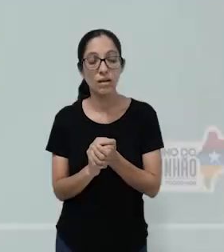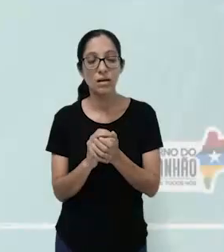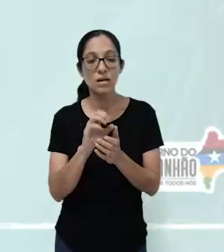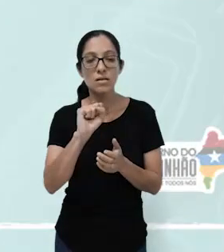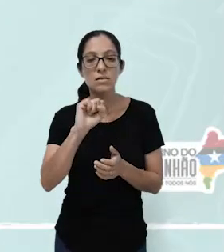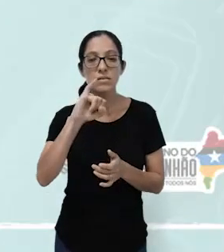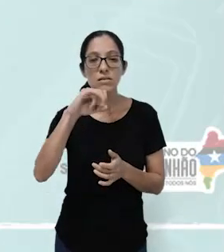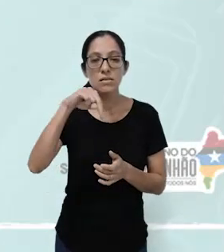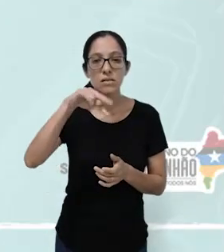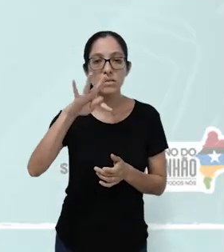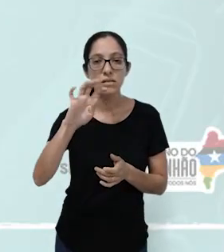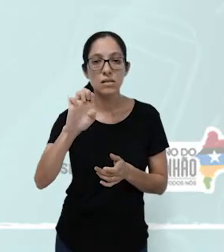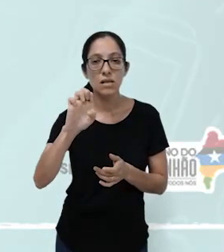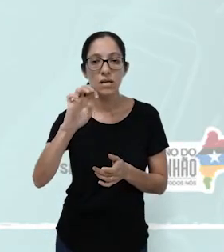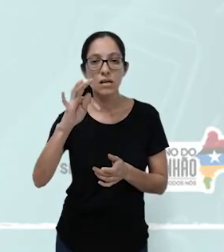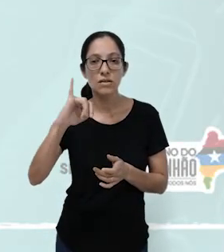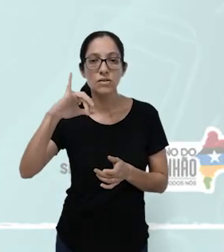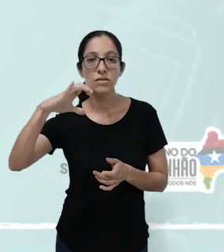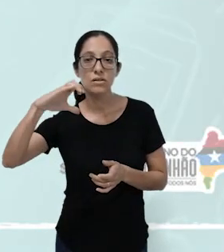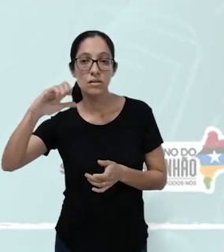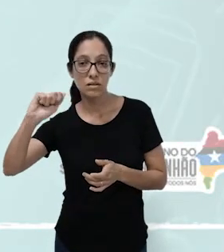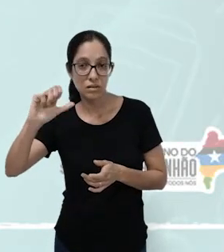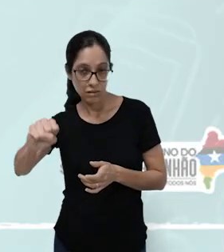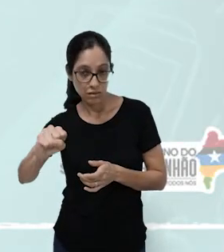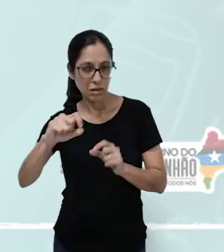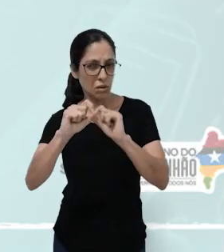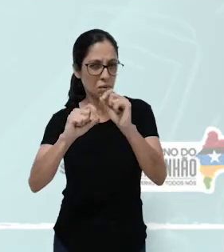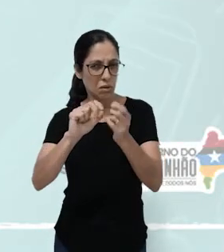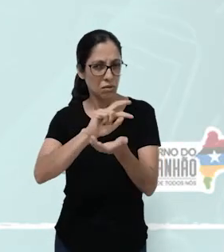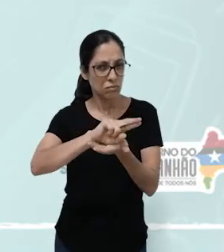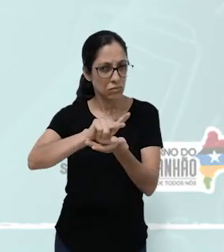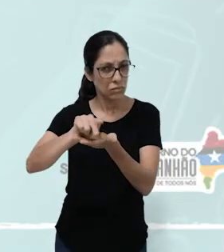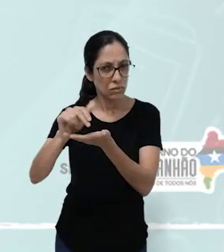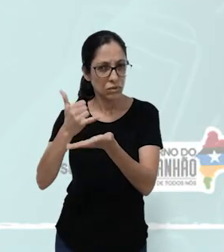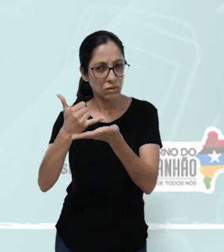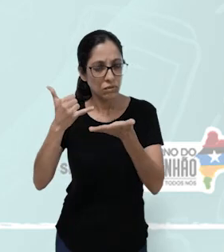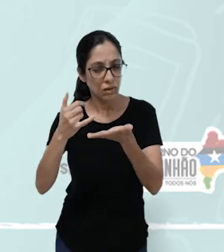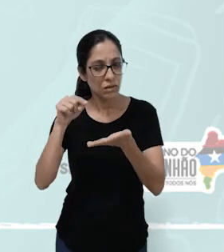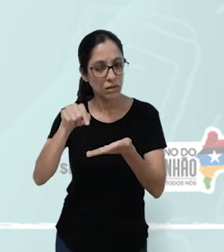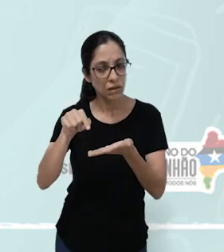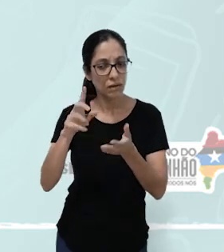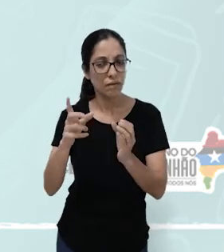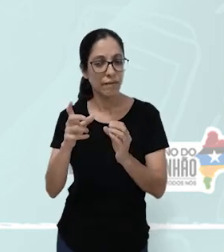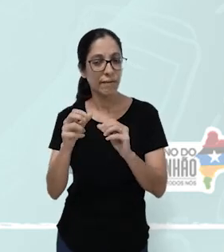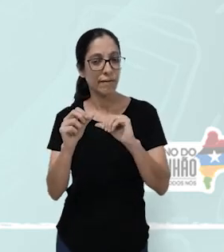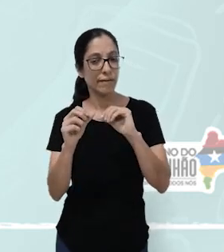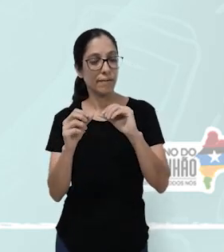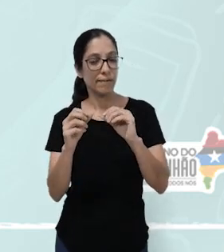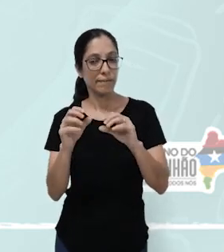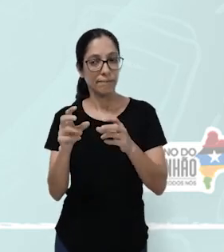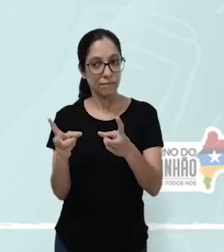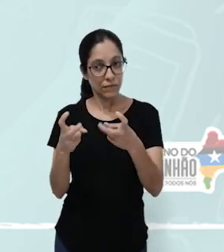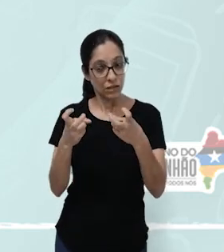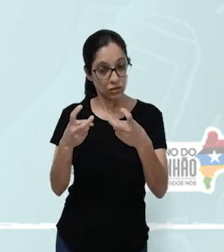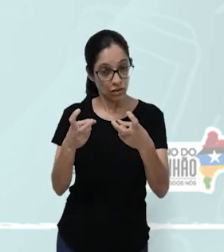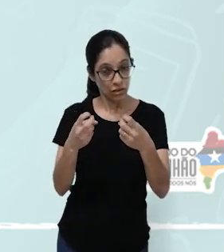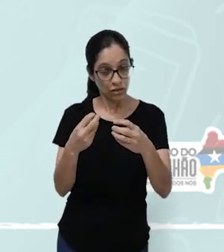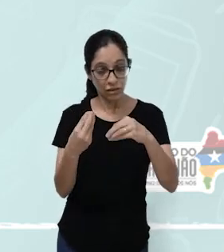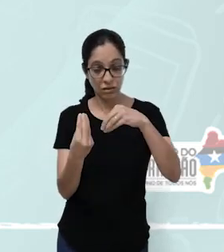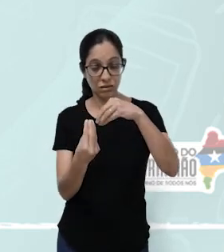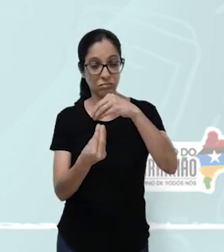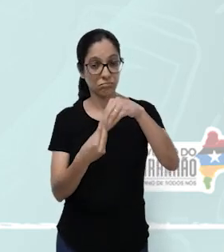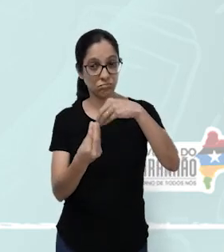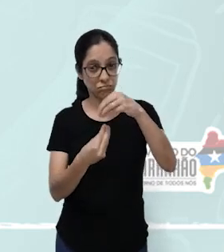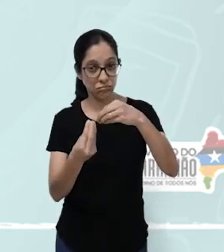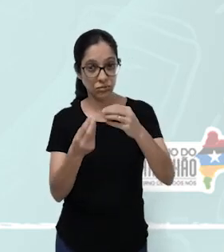Sintéticas, quando são produzidas em laboratório, não apresentando substâncias o quê? Naturais em sua composição.